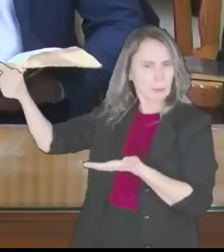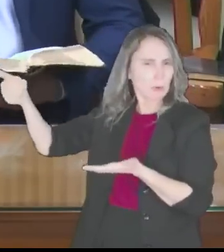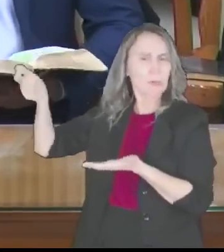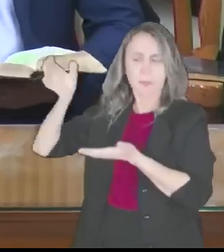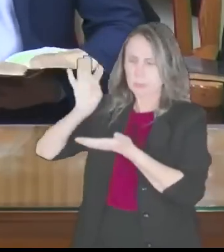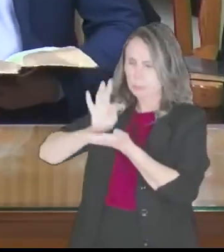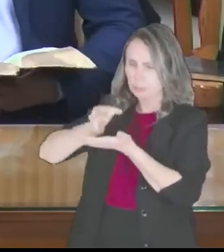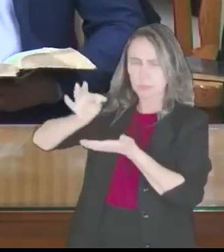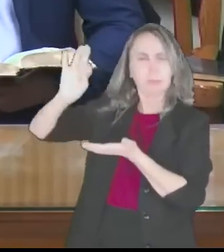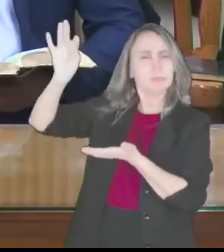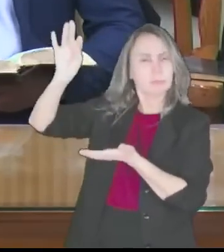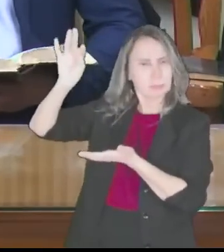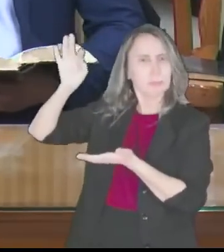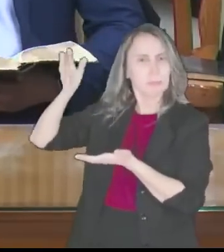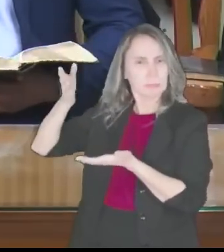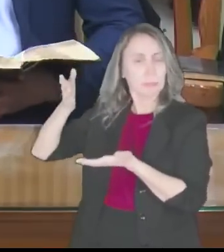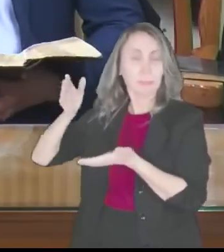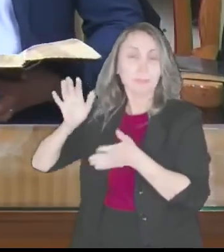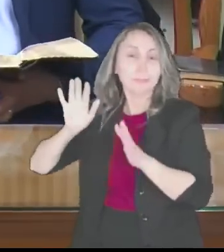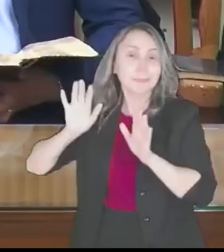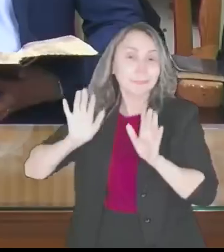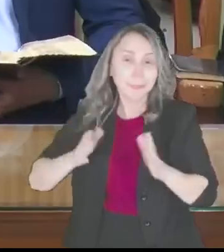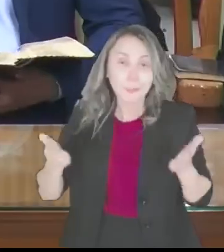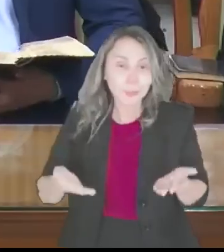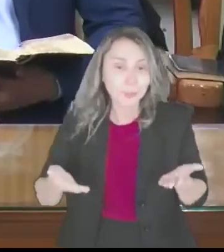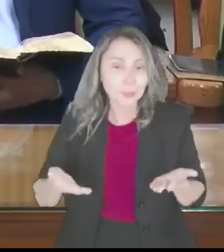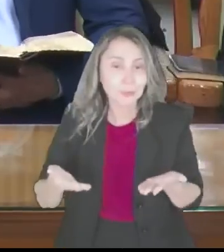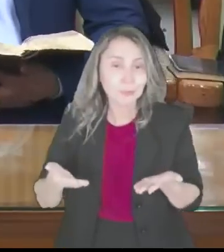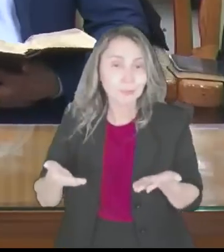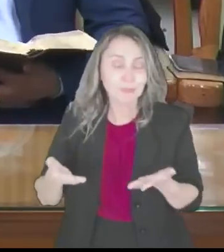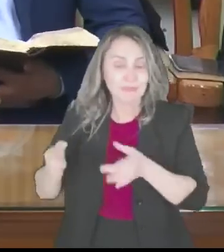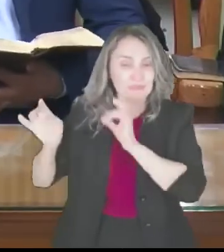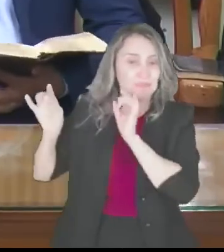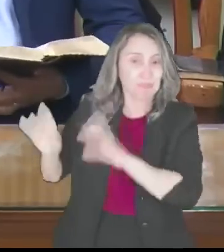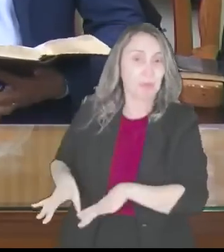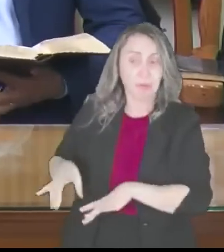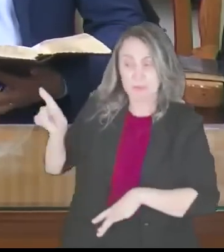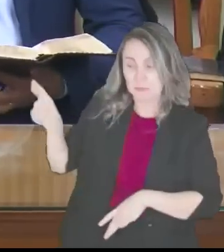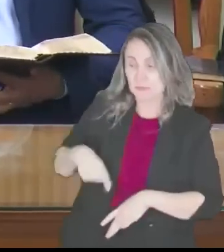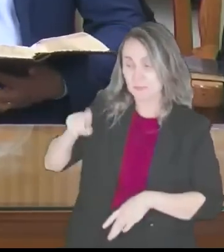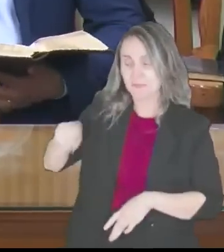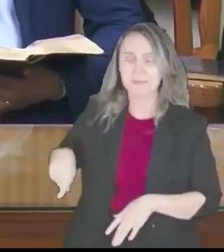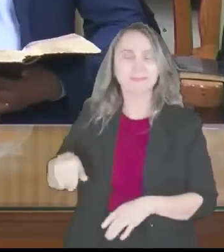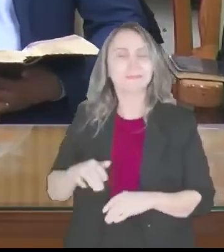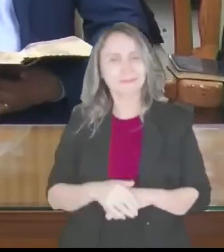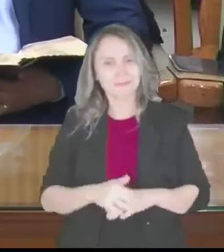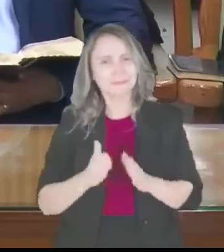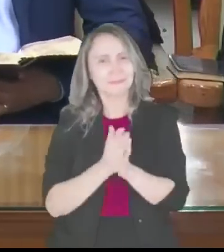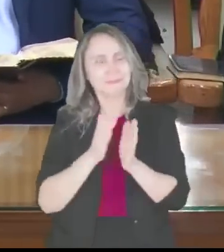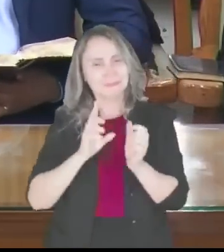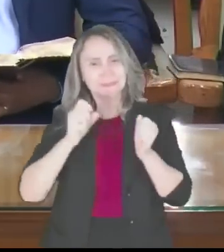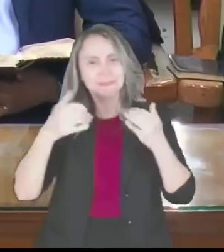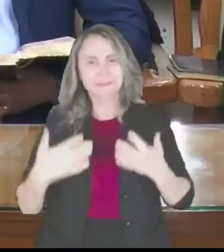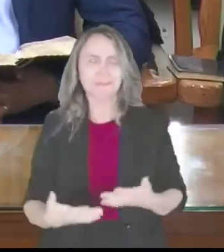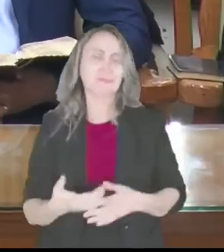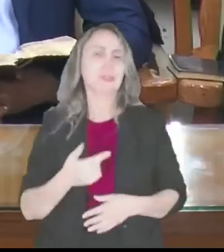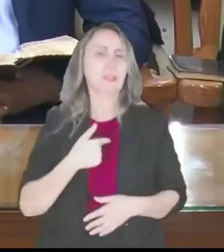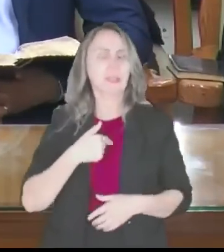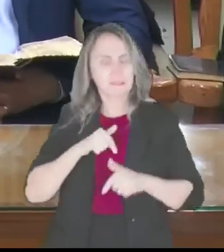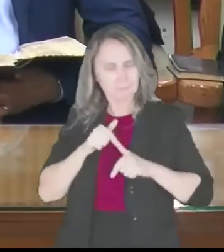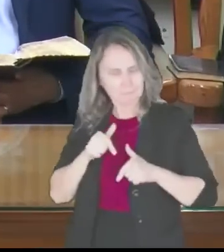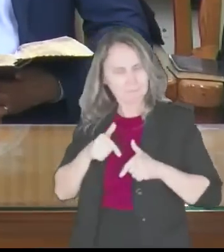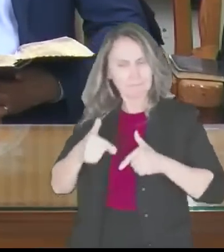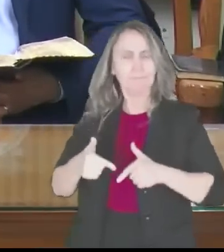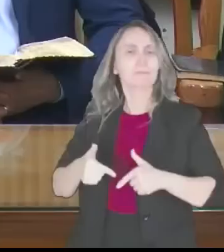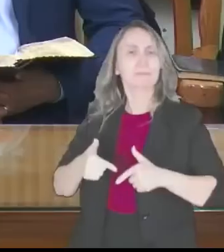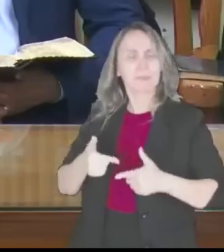gabarito espiritual. Mas a Bíblia diz, combati o bom combate, acabei a carreira e o que, meus amados irmãos? Guardei a